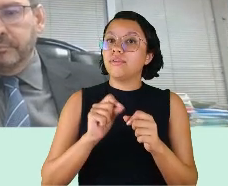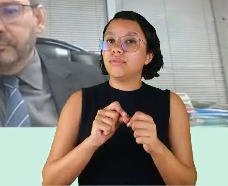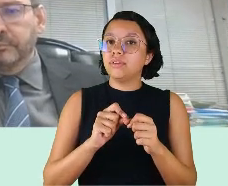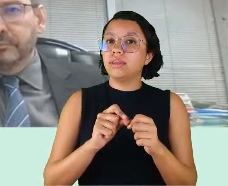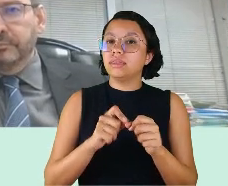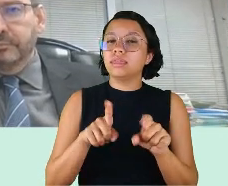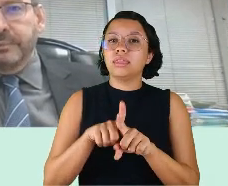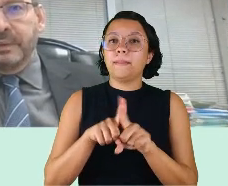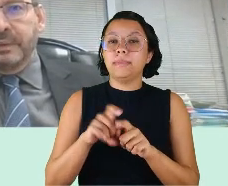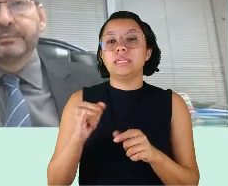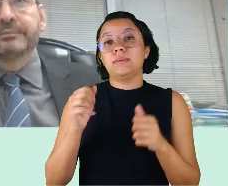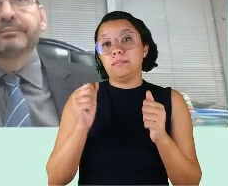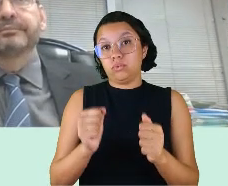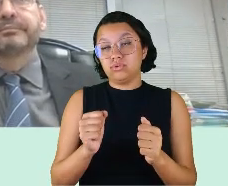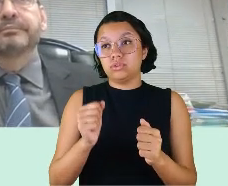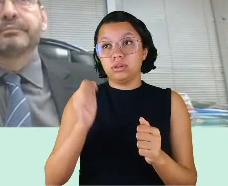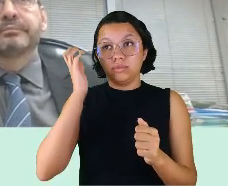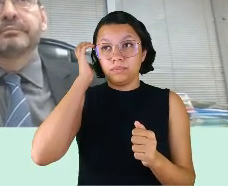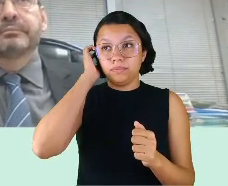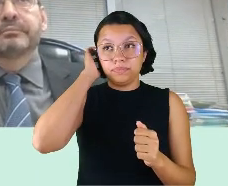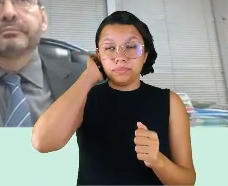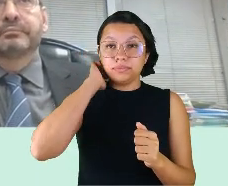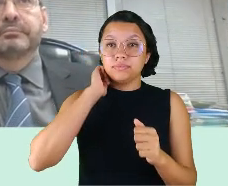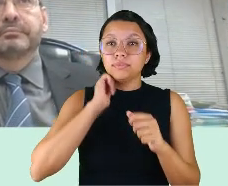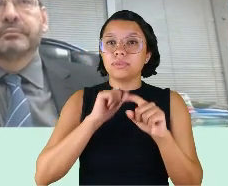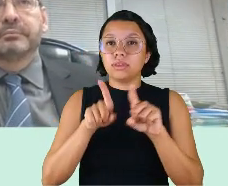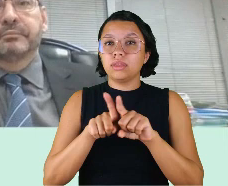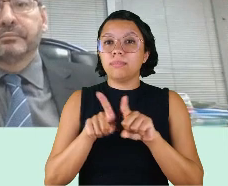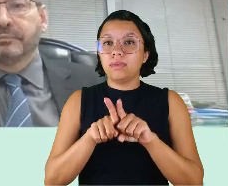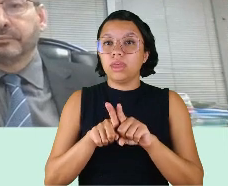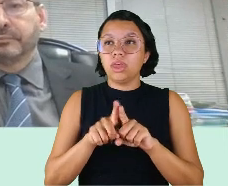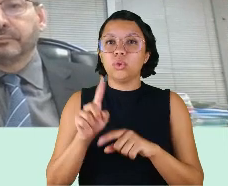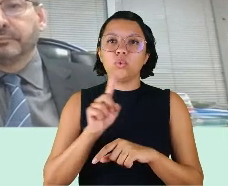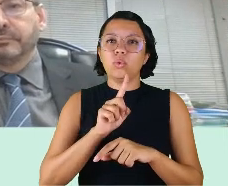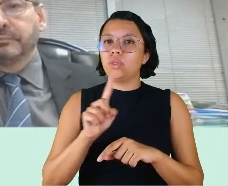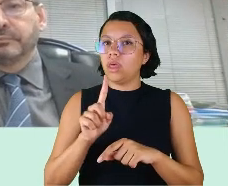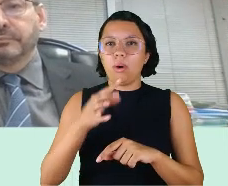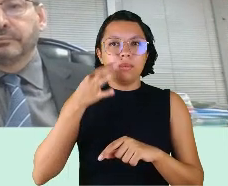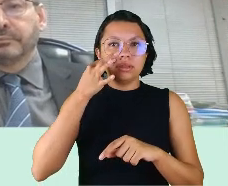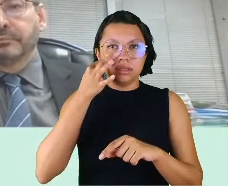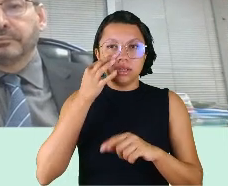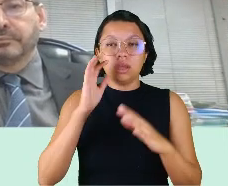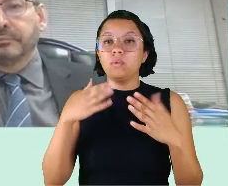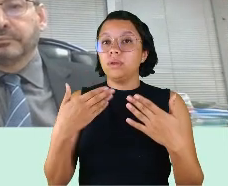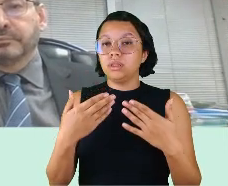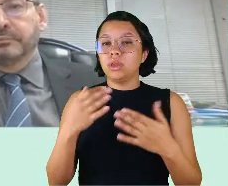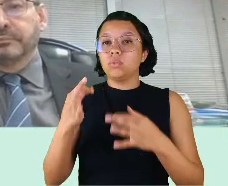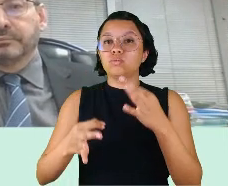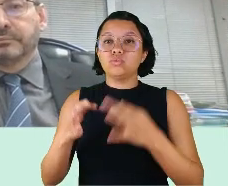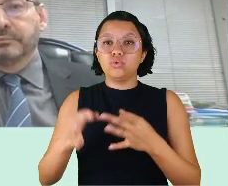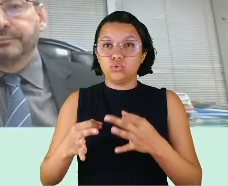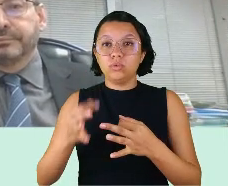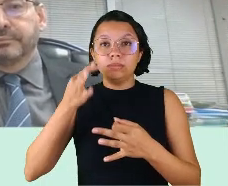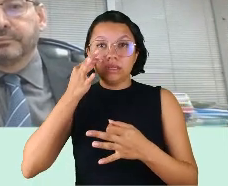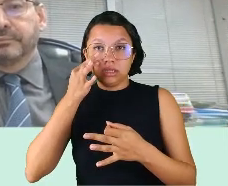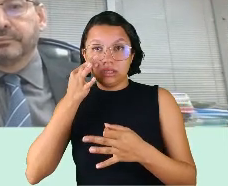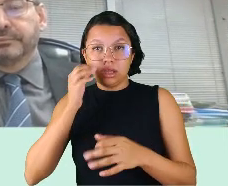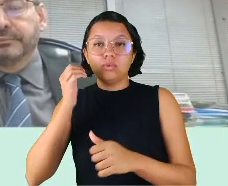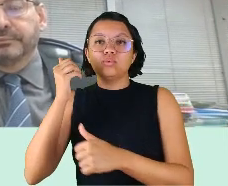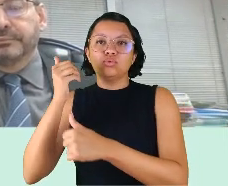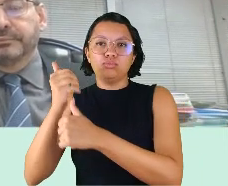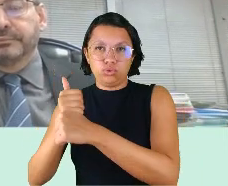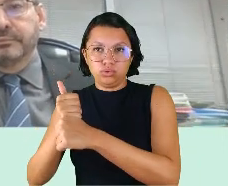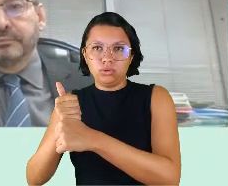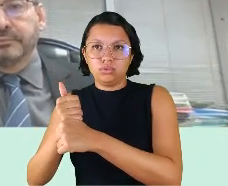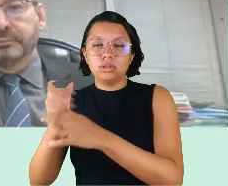feita também, se possível, também no não presencial. Então, o juiz está no presencial, faz